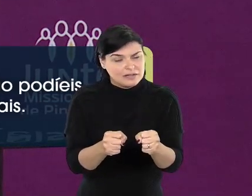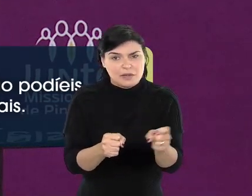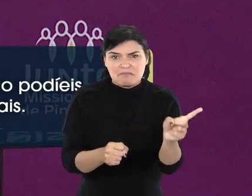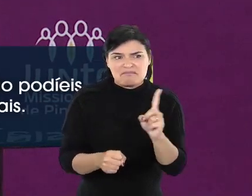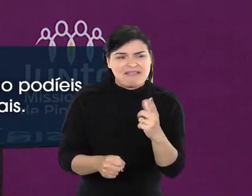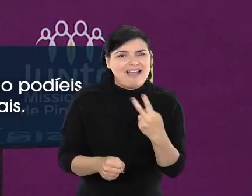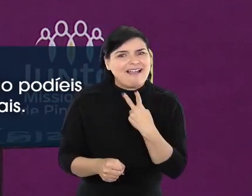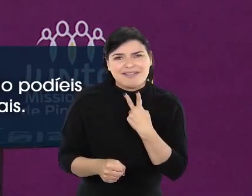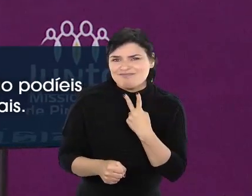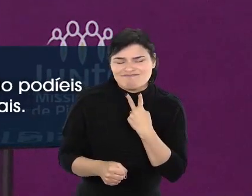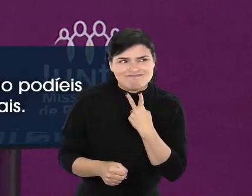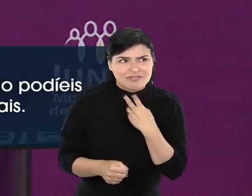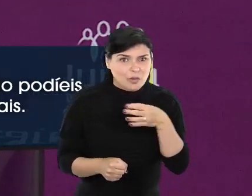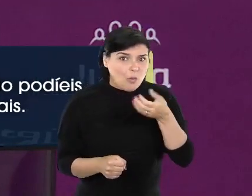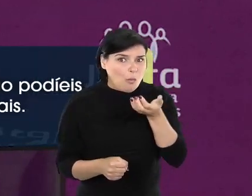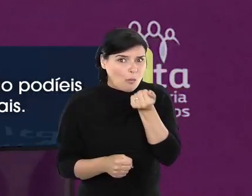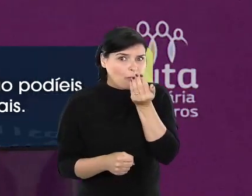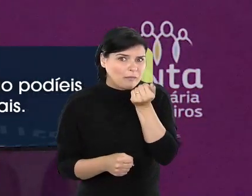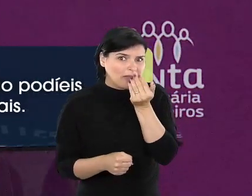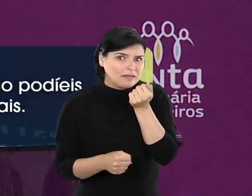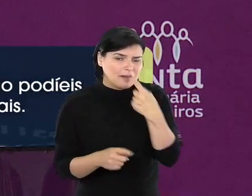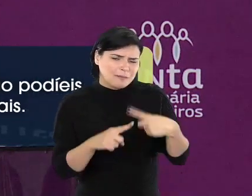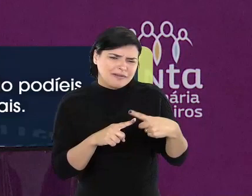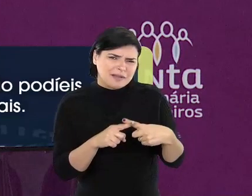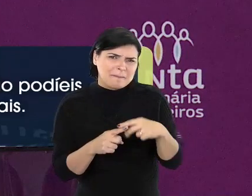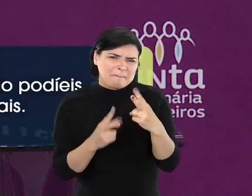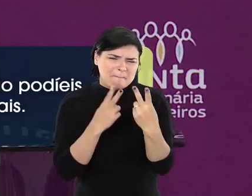ainda Sois O que carnais